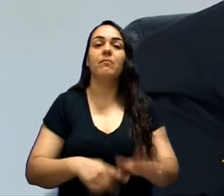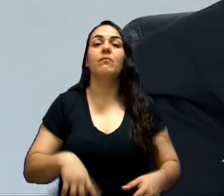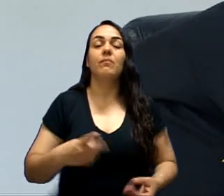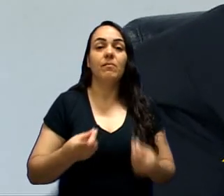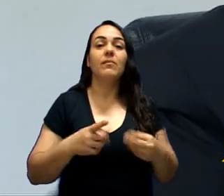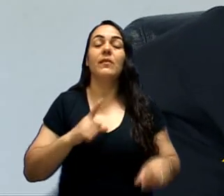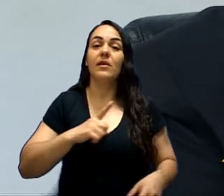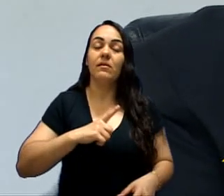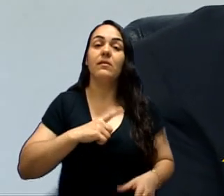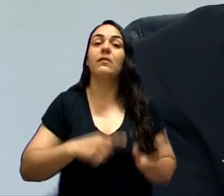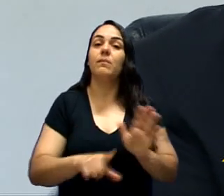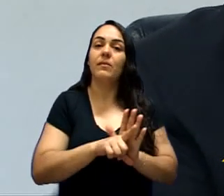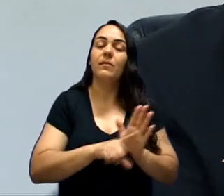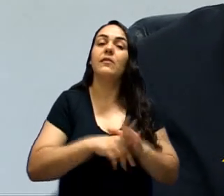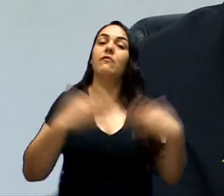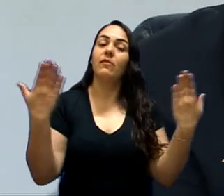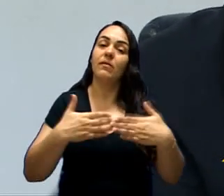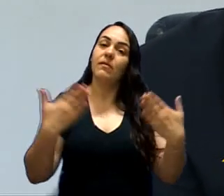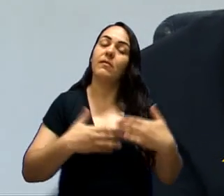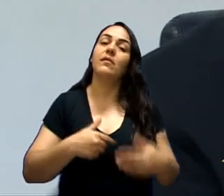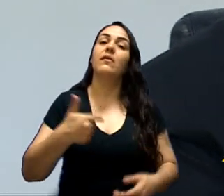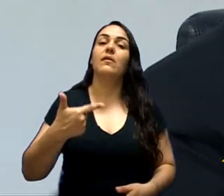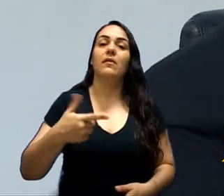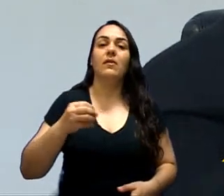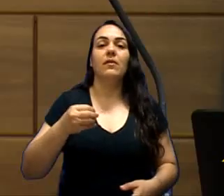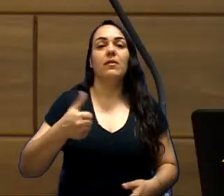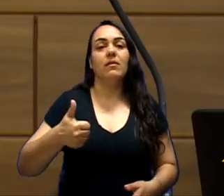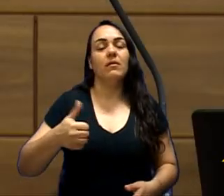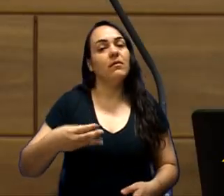tramitando, já tem. Está aprovado em 2013, a lei do Fernando Dine.